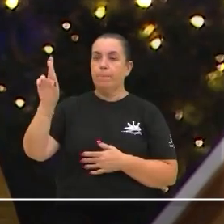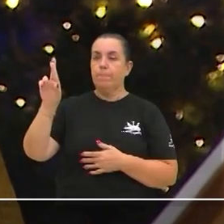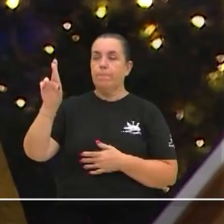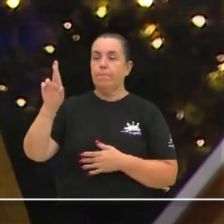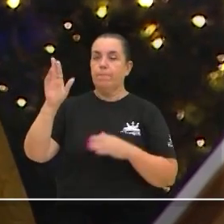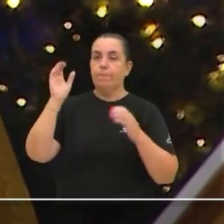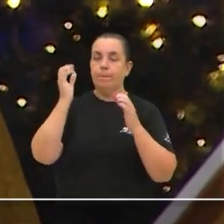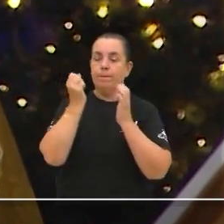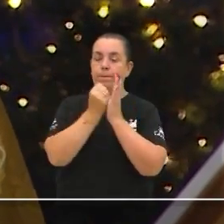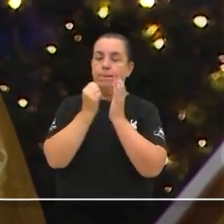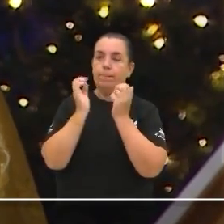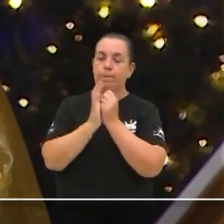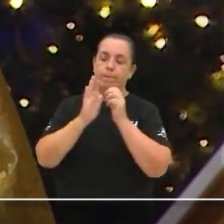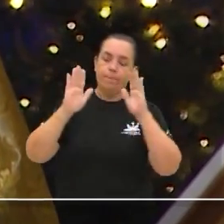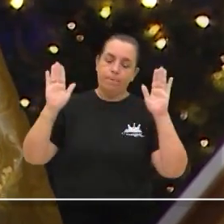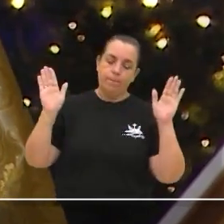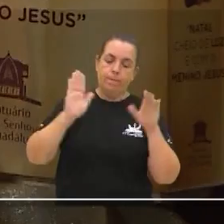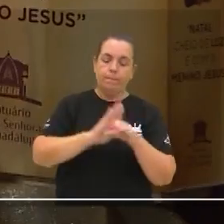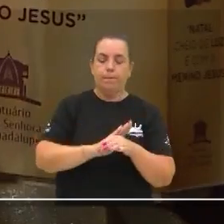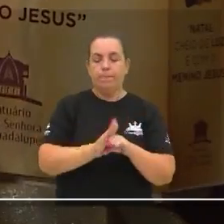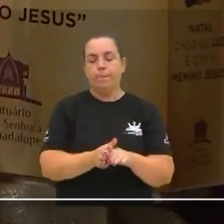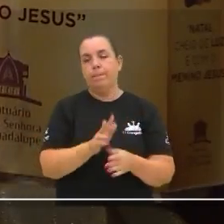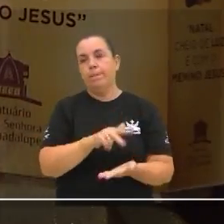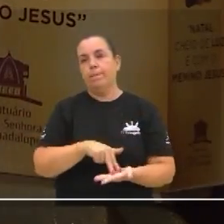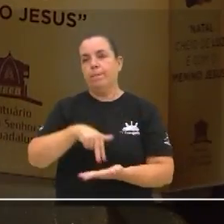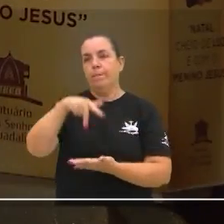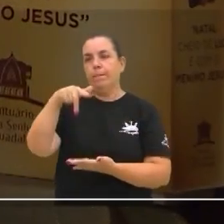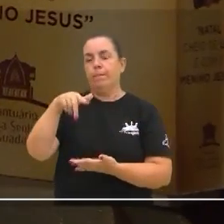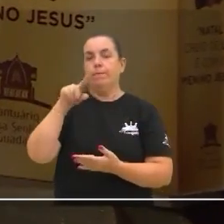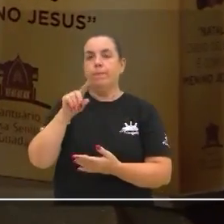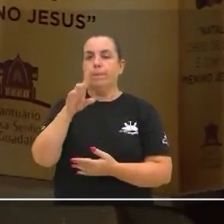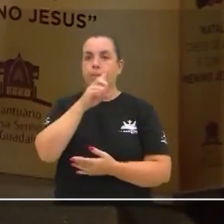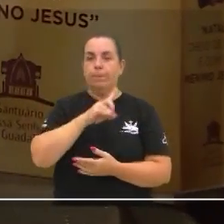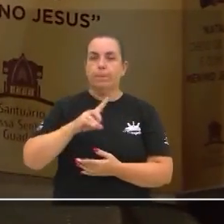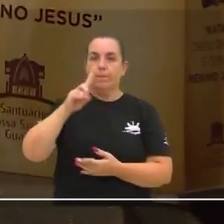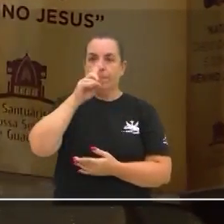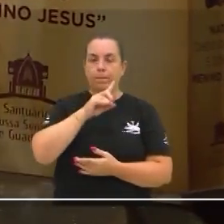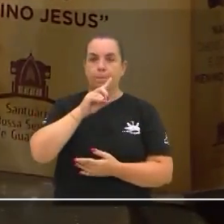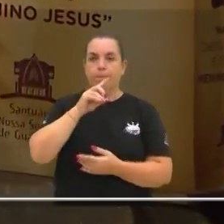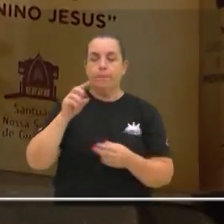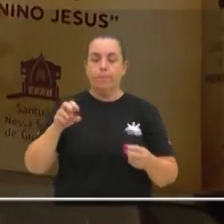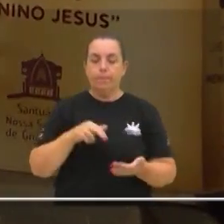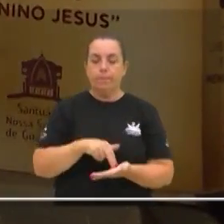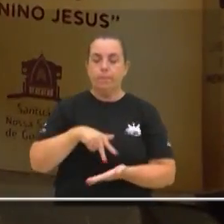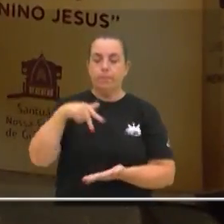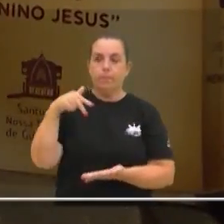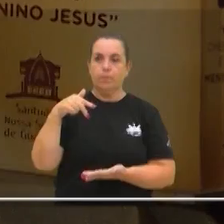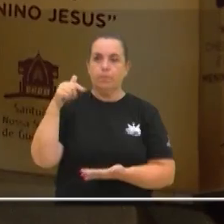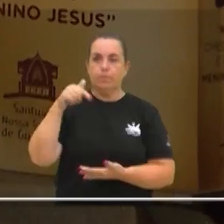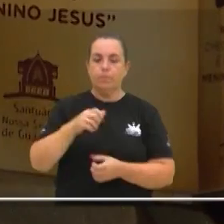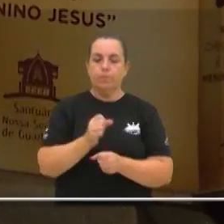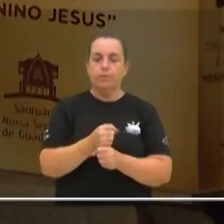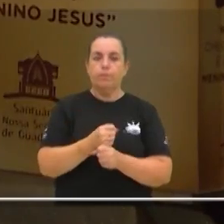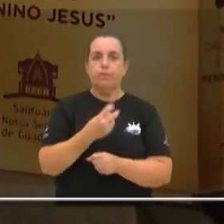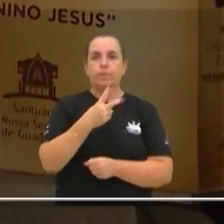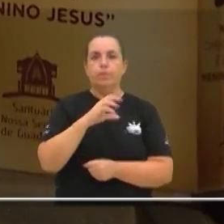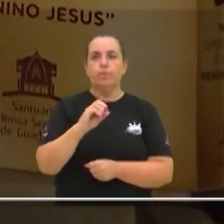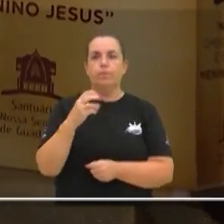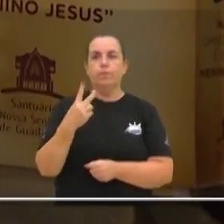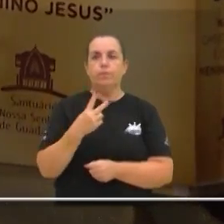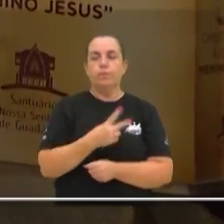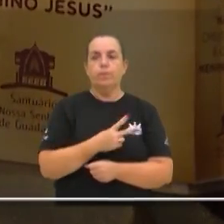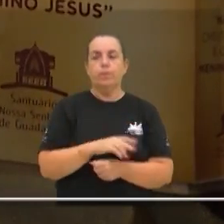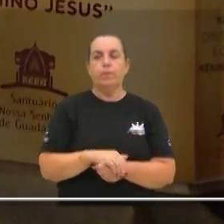sepultado, ressuscitado, que culminará no domingo da Páscoa, este ano de